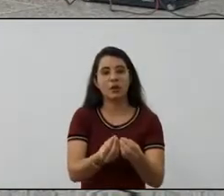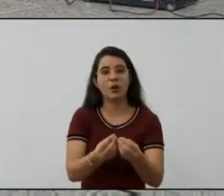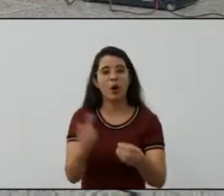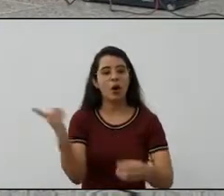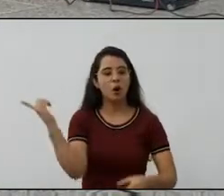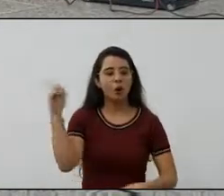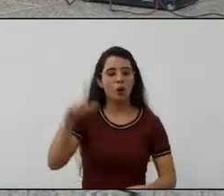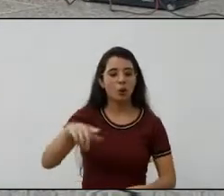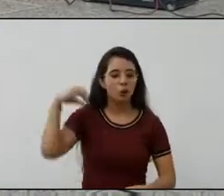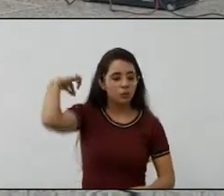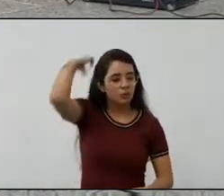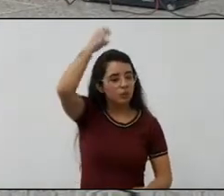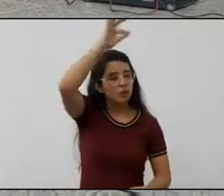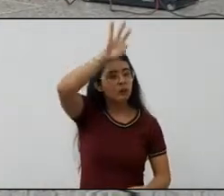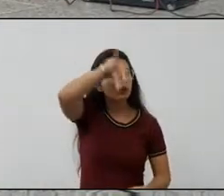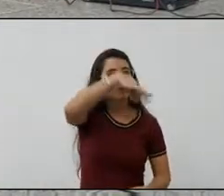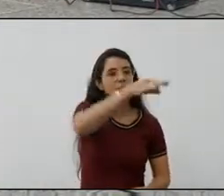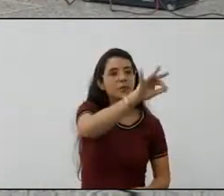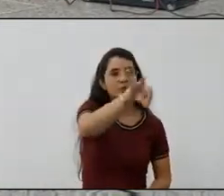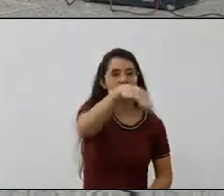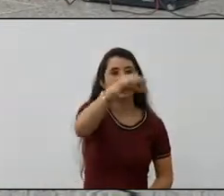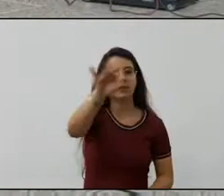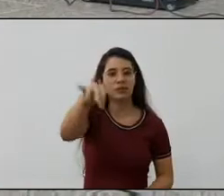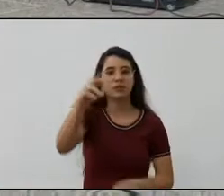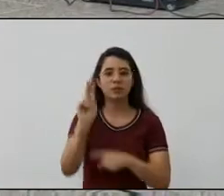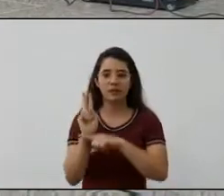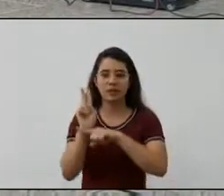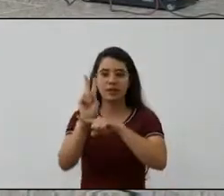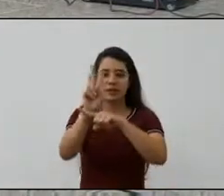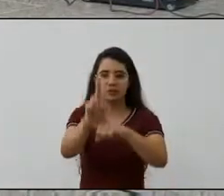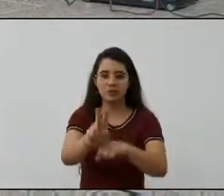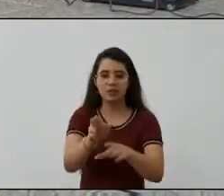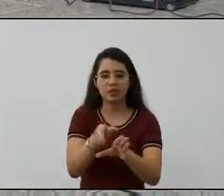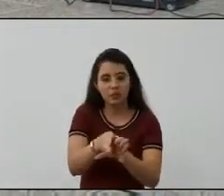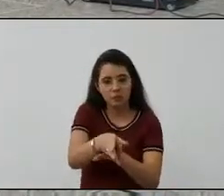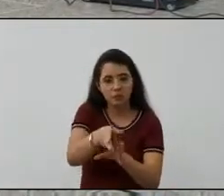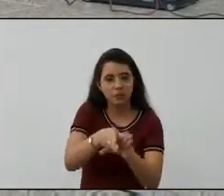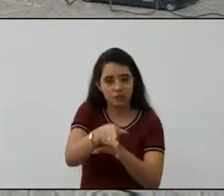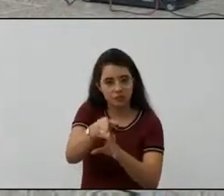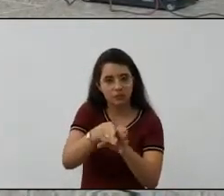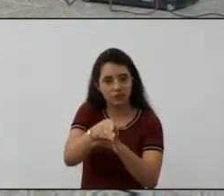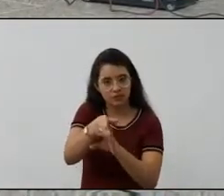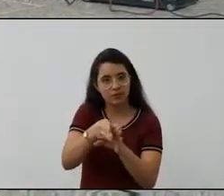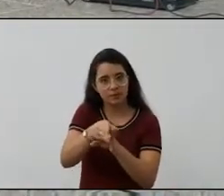outro conselheiro. Em algumas versões, o Consolador.